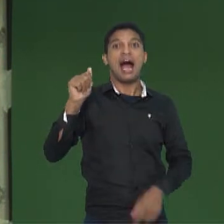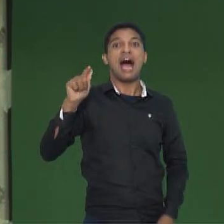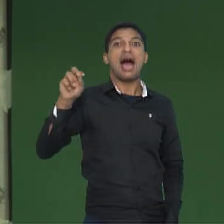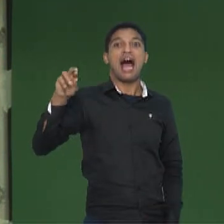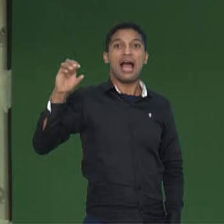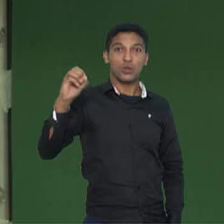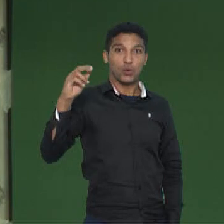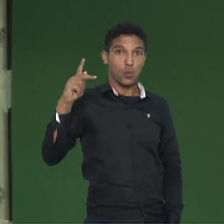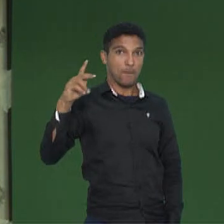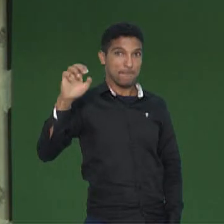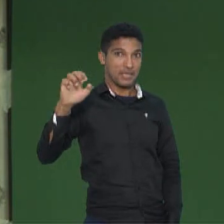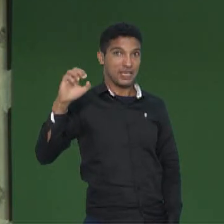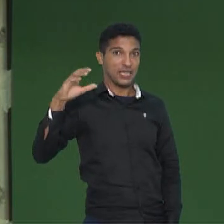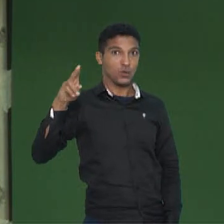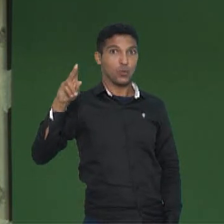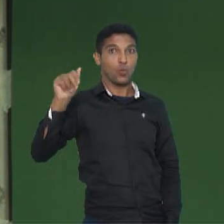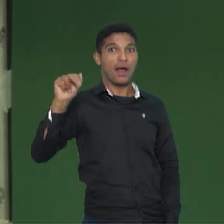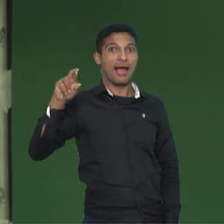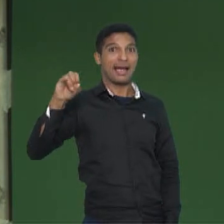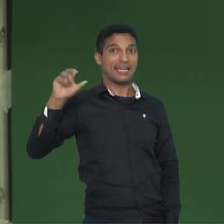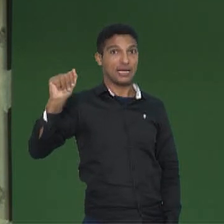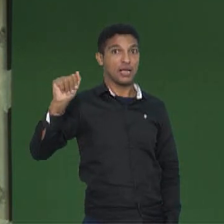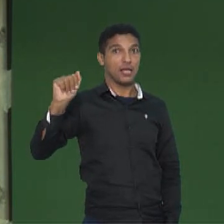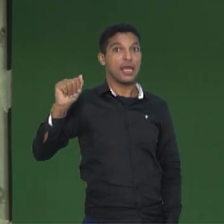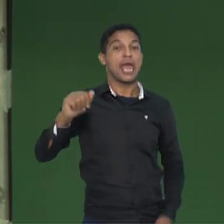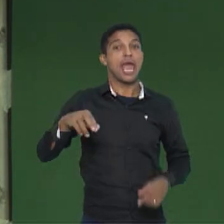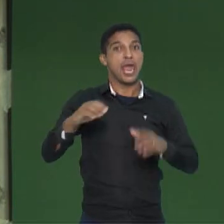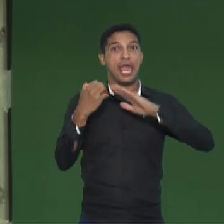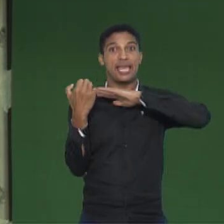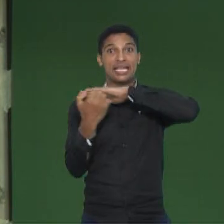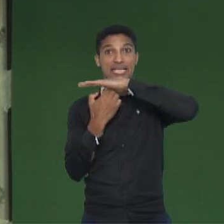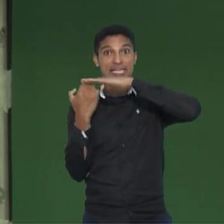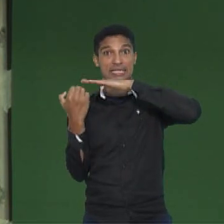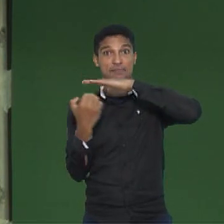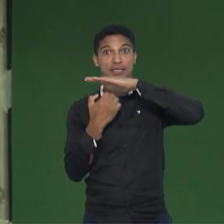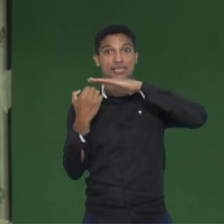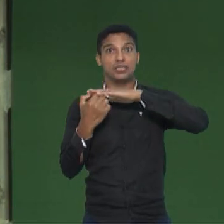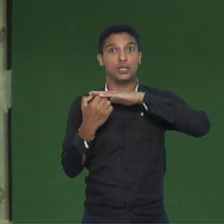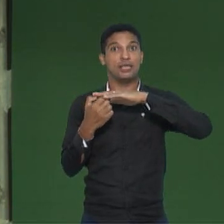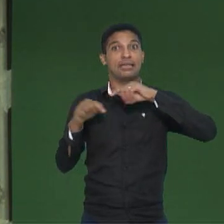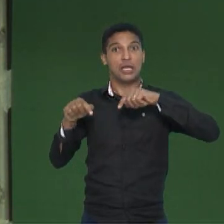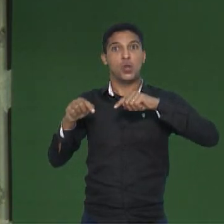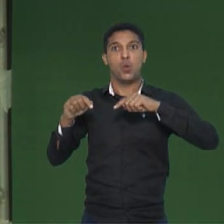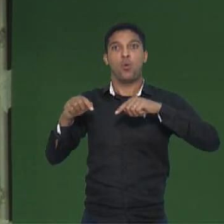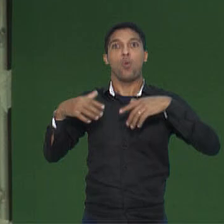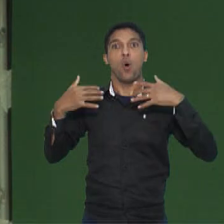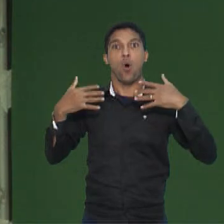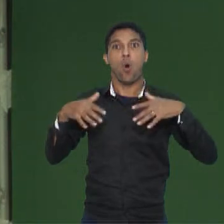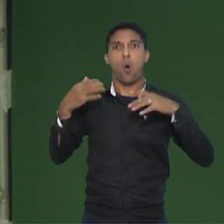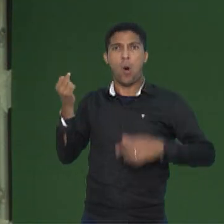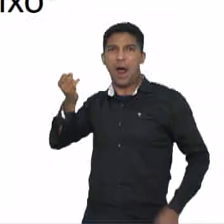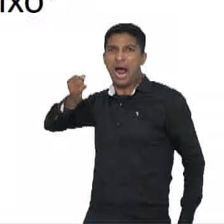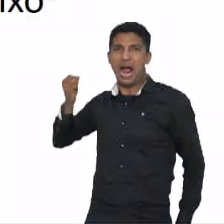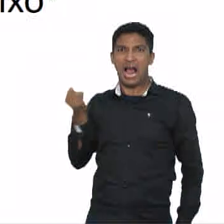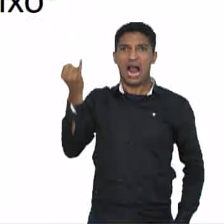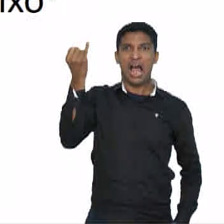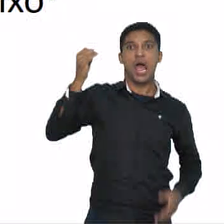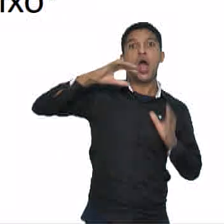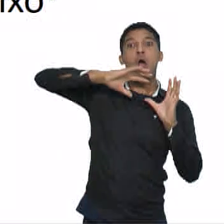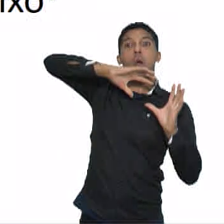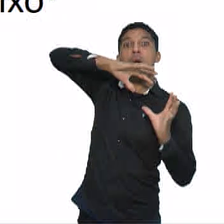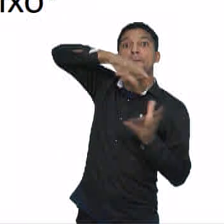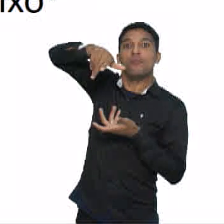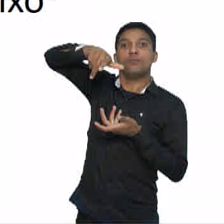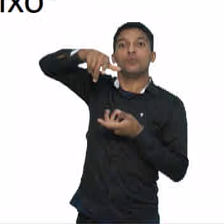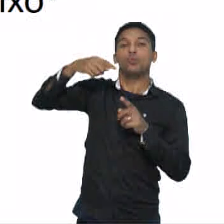uma das empresas mais respeitadas no planeta. Por isso, conteúdo importante. As origens da agricultura.